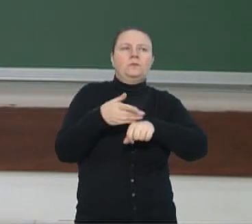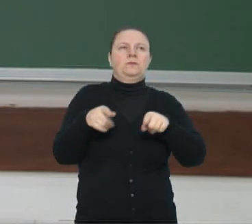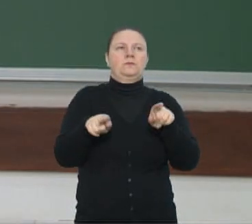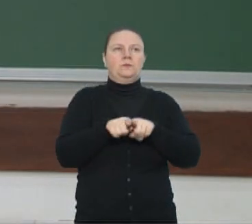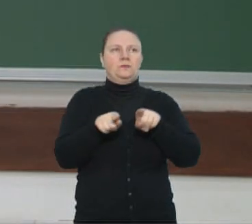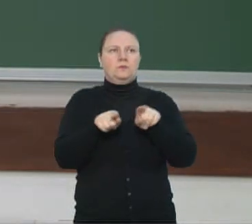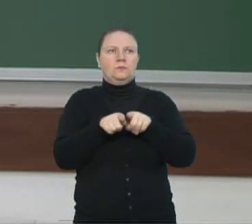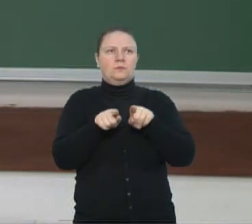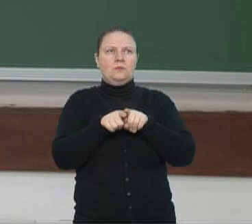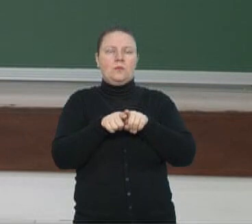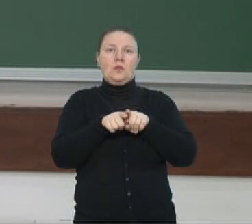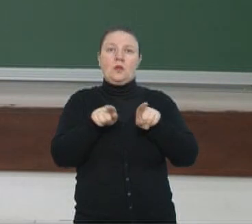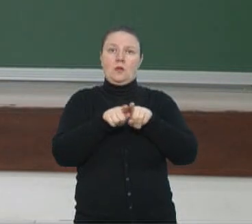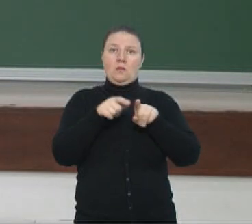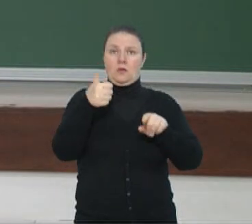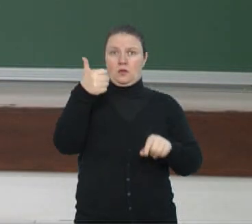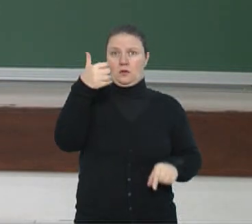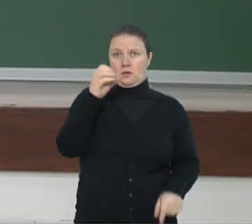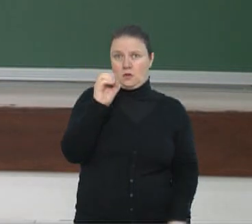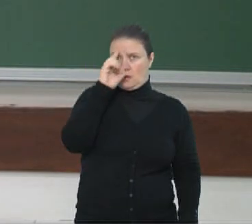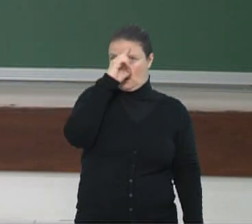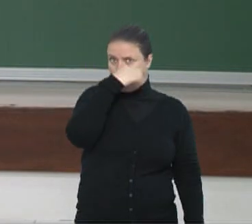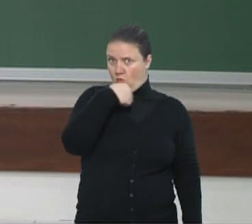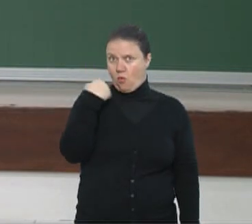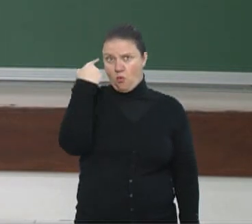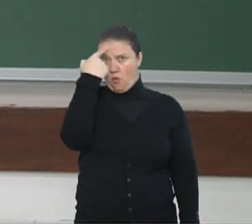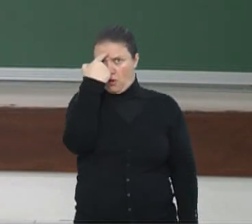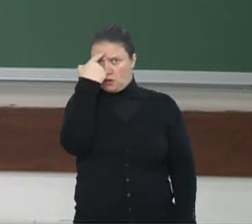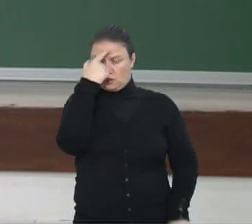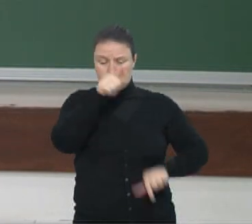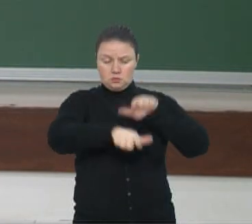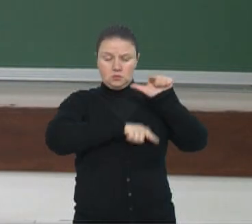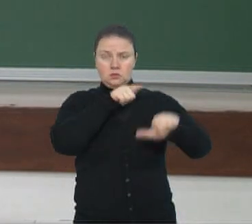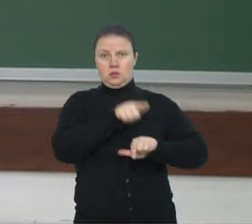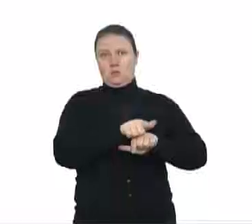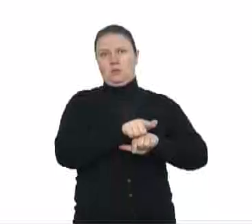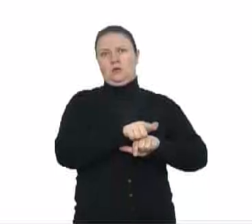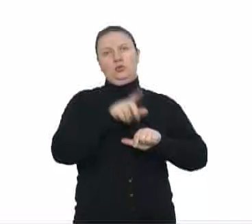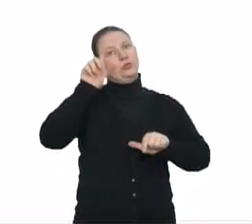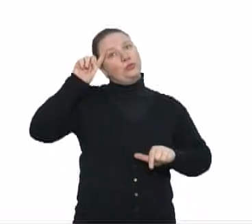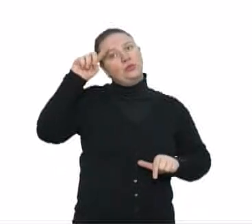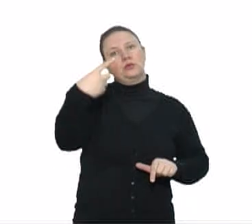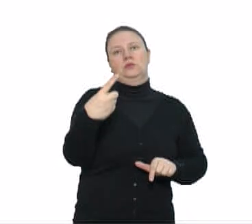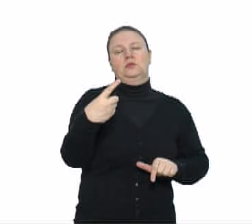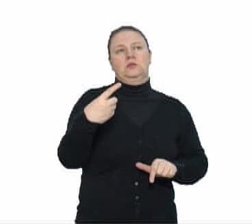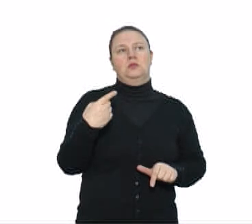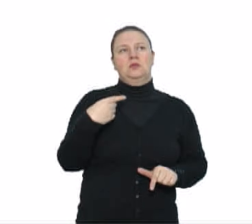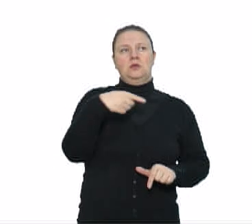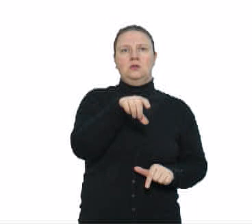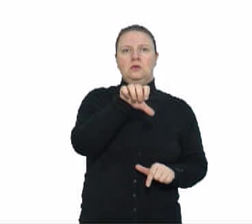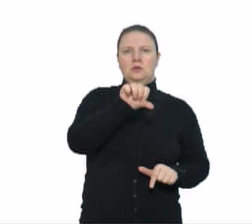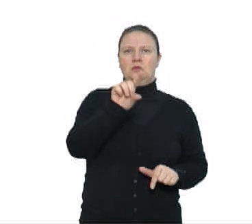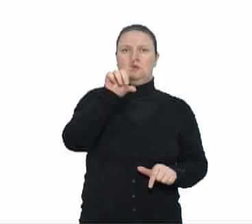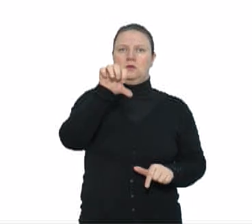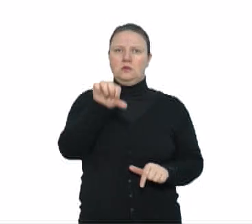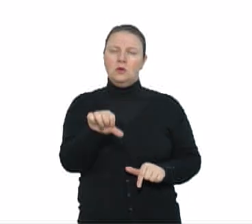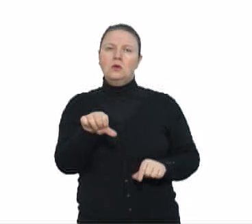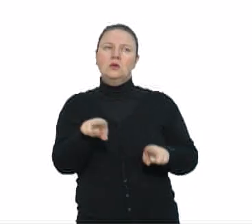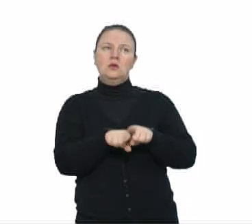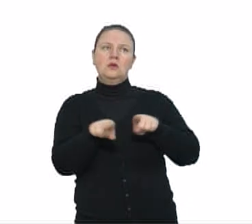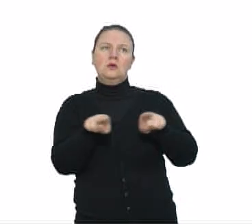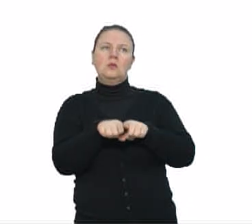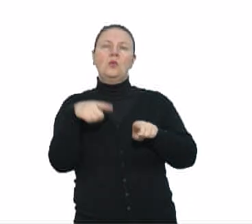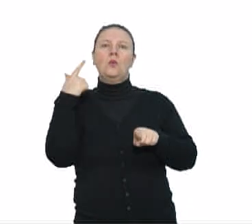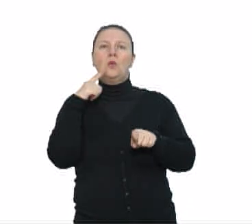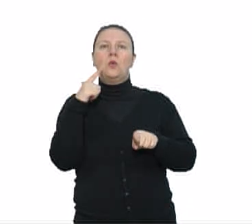1847, a redução da jornada de trabalho para todos para apenas 10 horas por dia. Em 1919, eles conseguem a jornada de